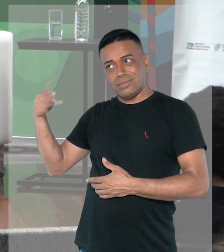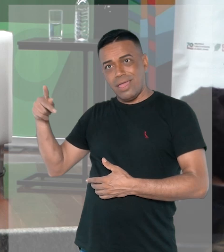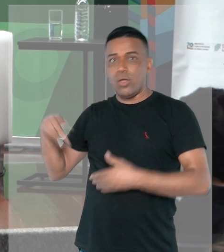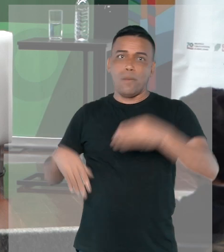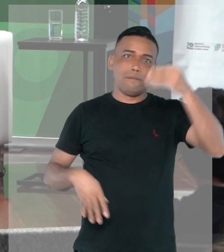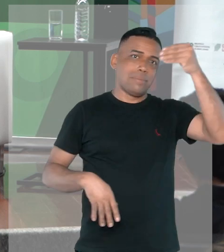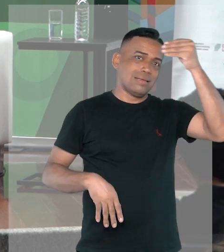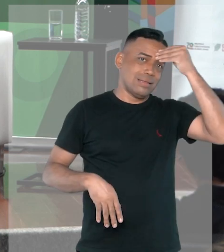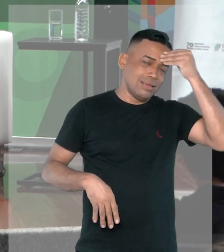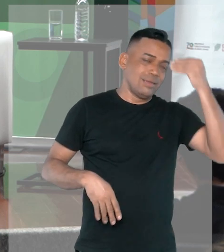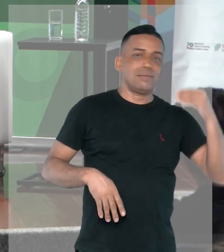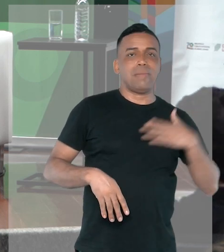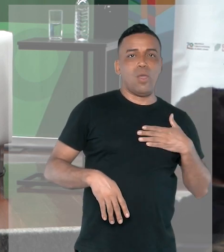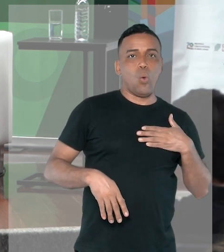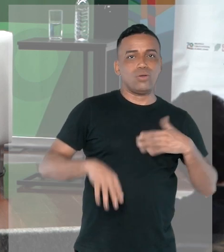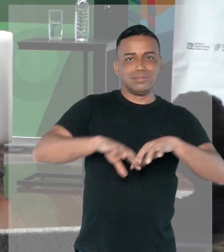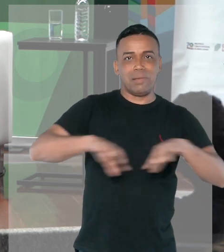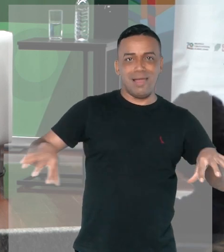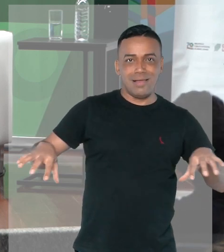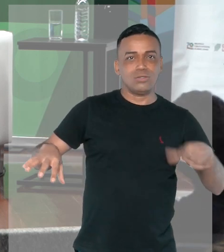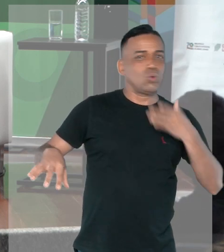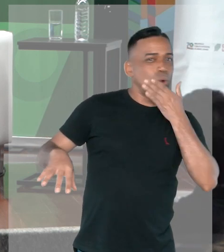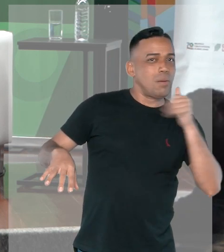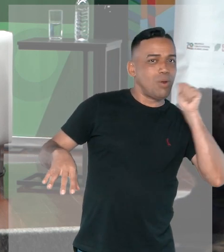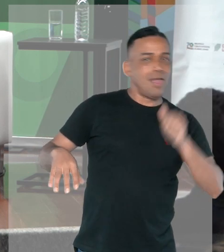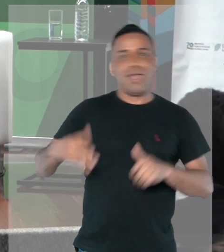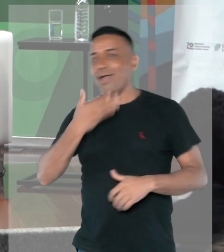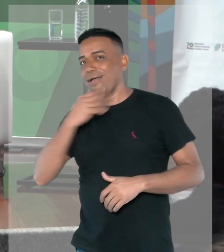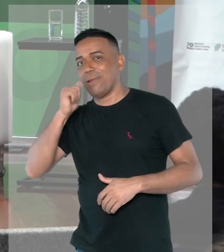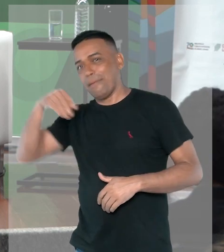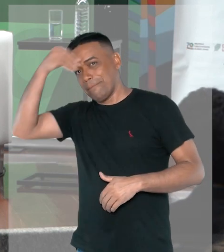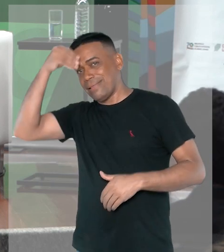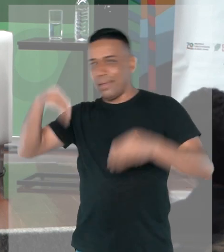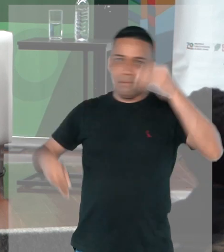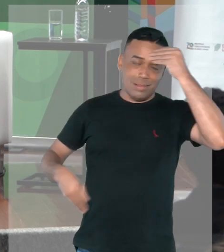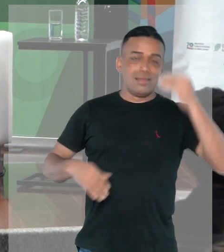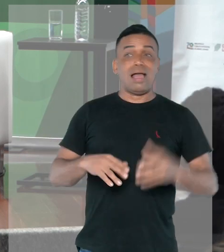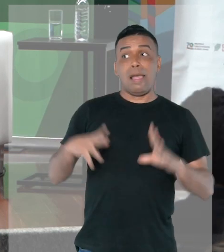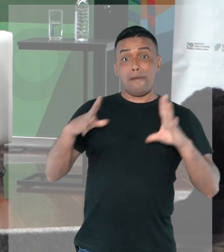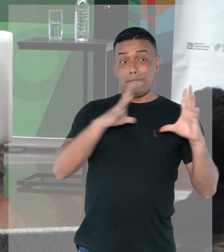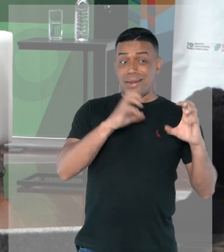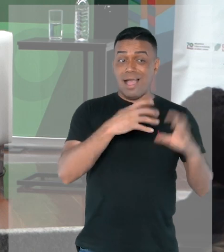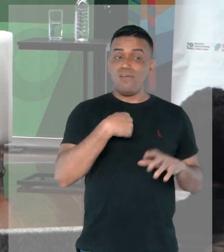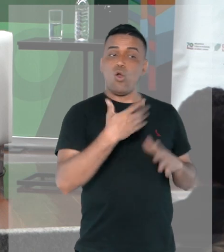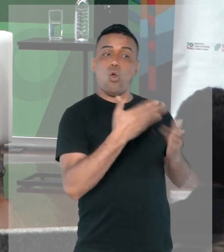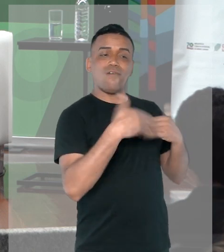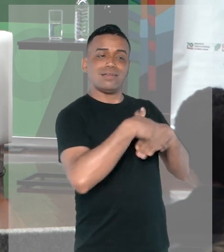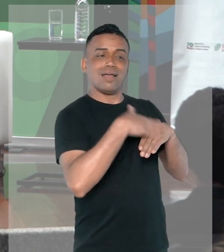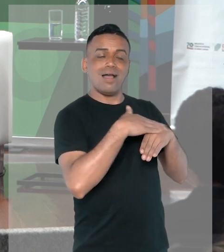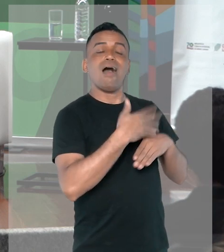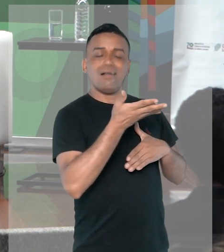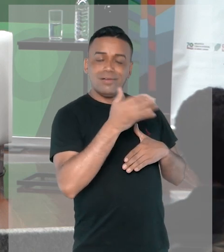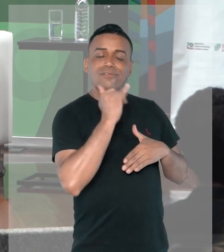e madrinhas, as minhas madrinhas e padrinhos. Na hora que a gente começa a brigar, eu vou falar com esses casais que são do meu lado,